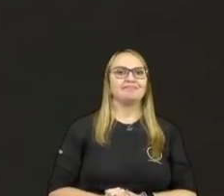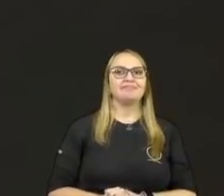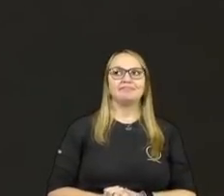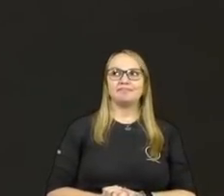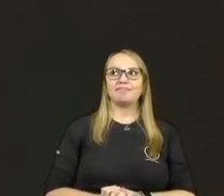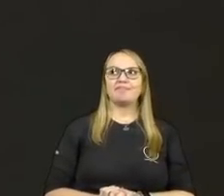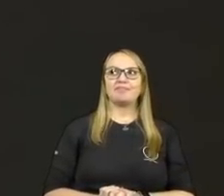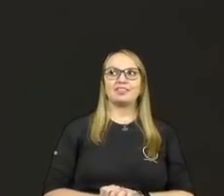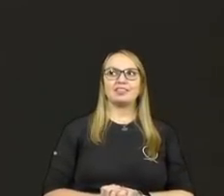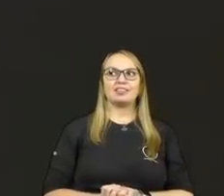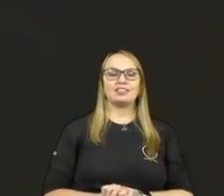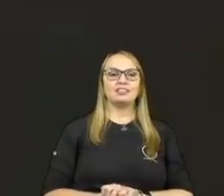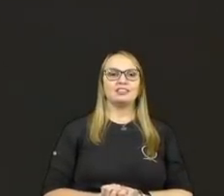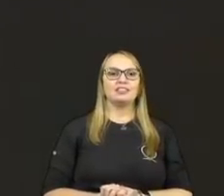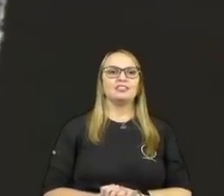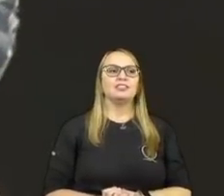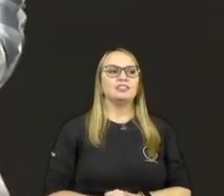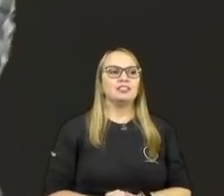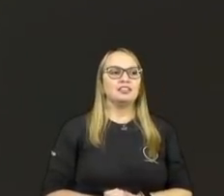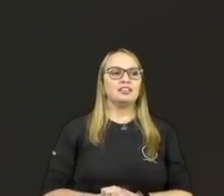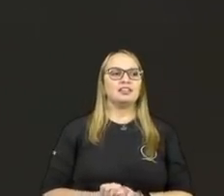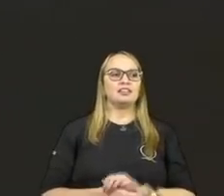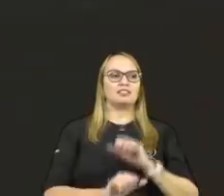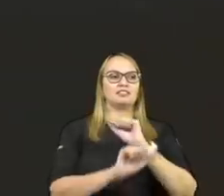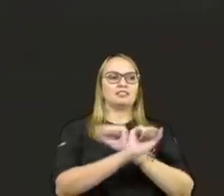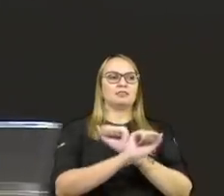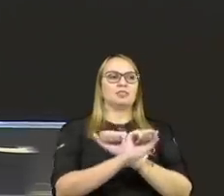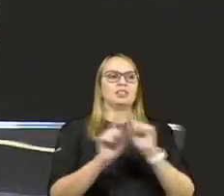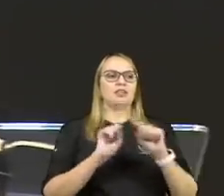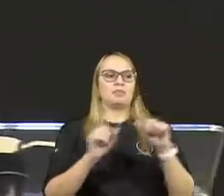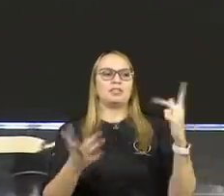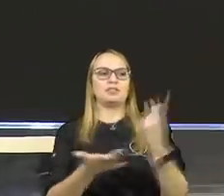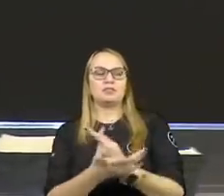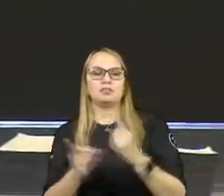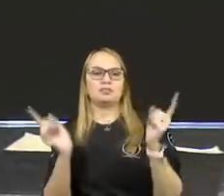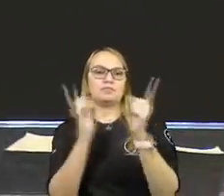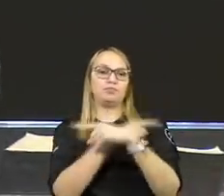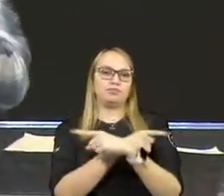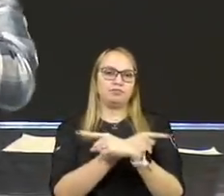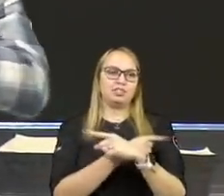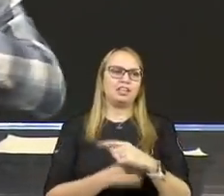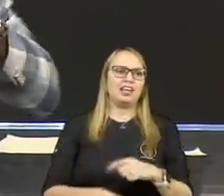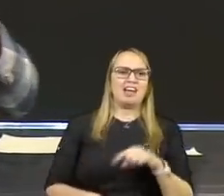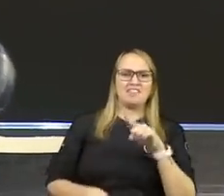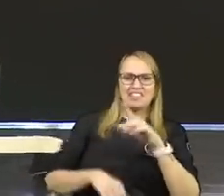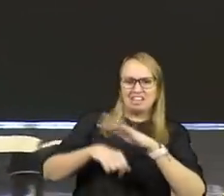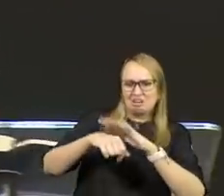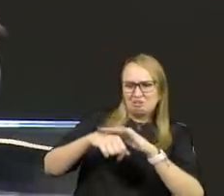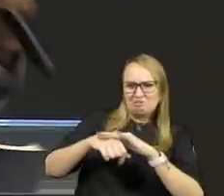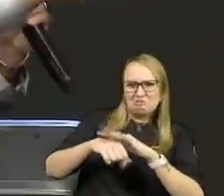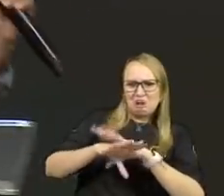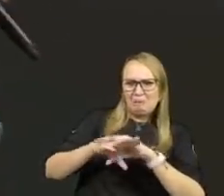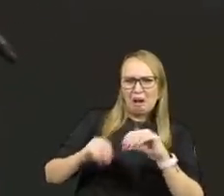Ultrapassa o curso natural das coisas. Ih, essa enfermidade aí, isso aí não tem cura. Não tem médico que